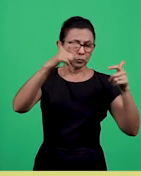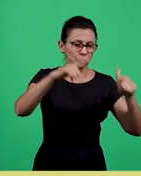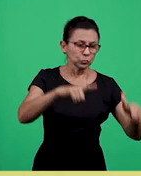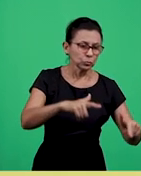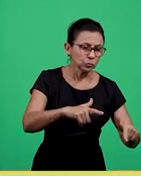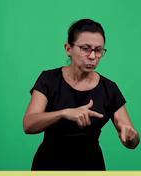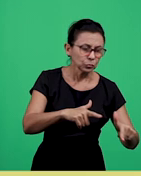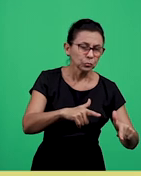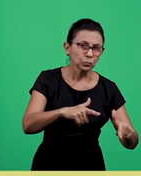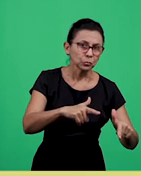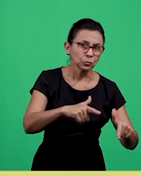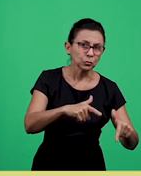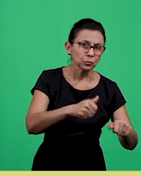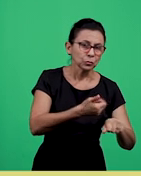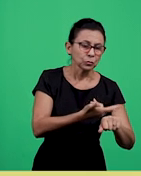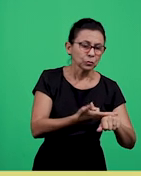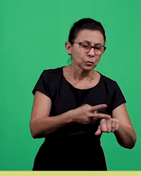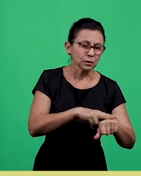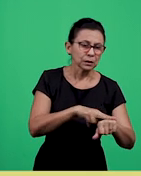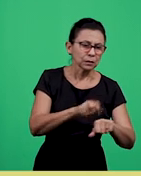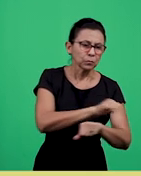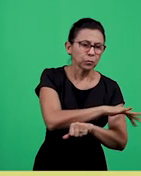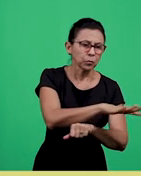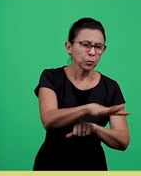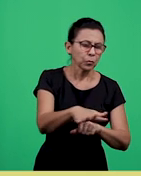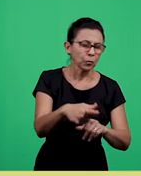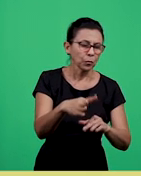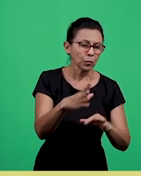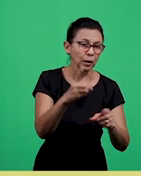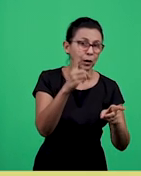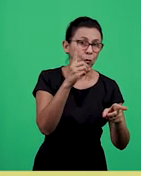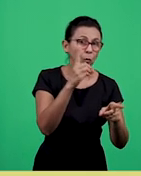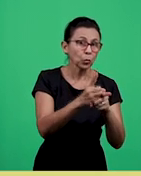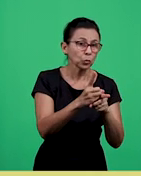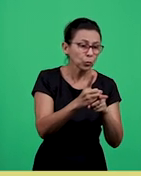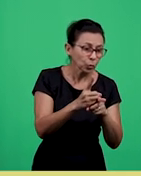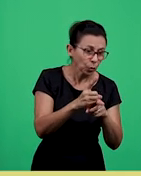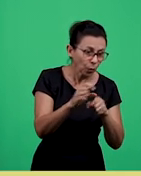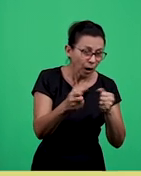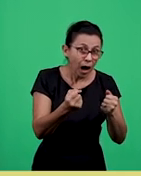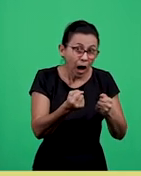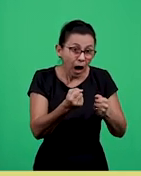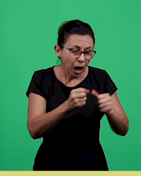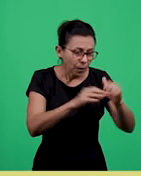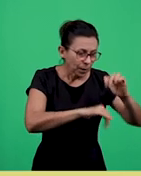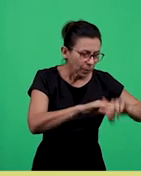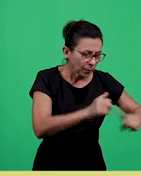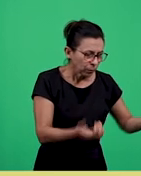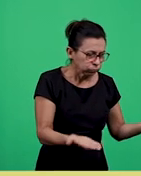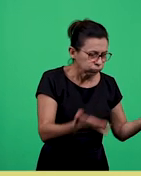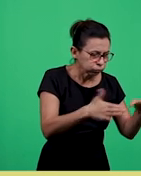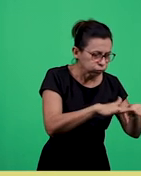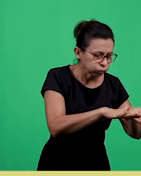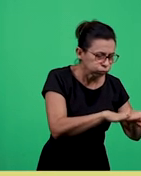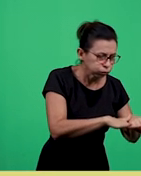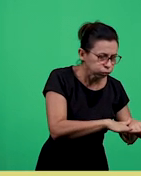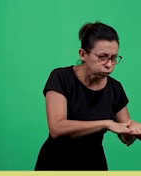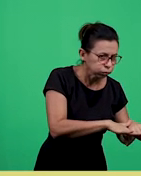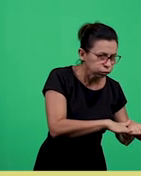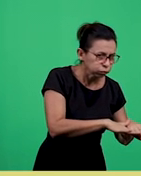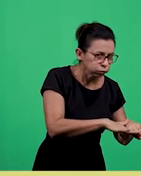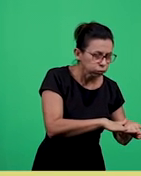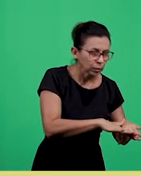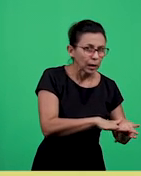homem achou e escondeu. E, pelo gozo dele vai, vende tudo